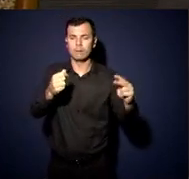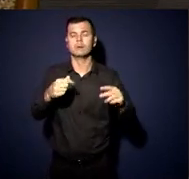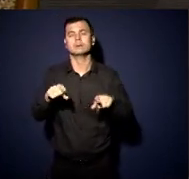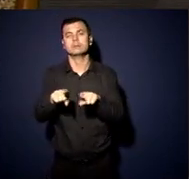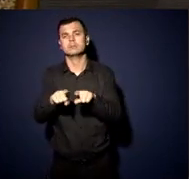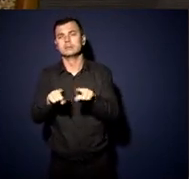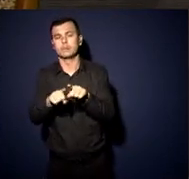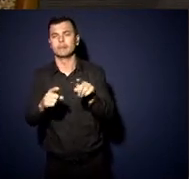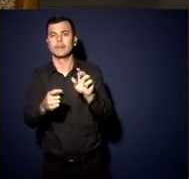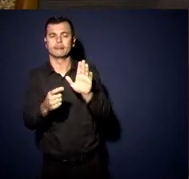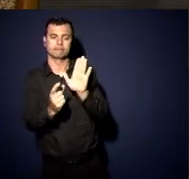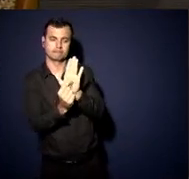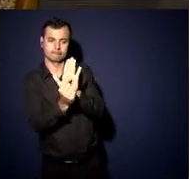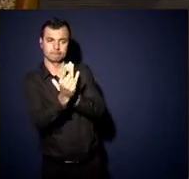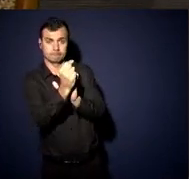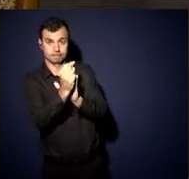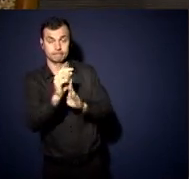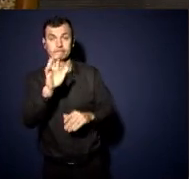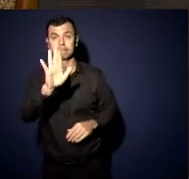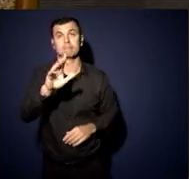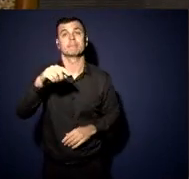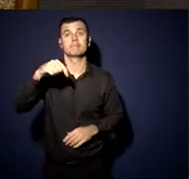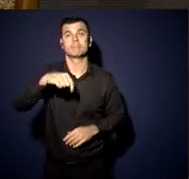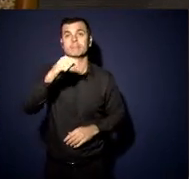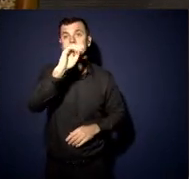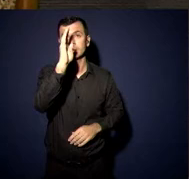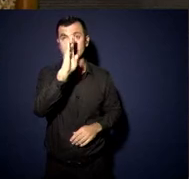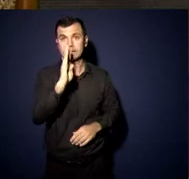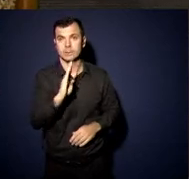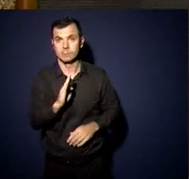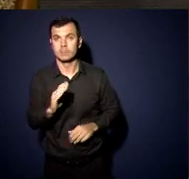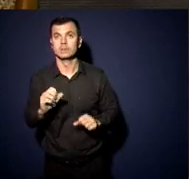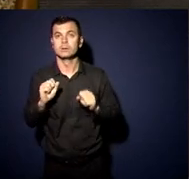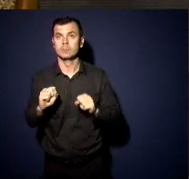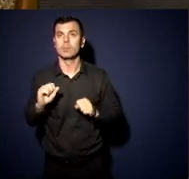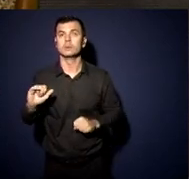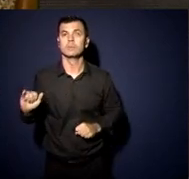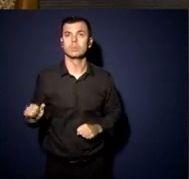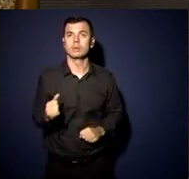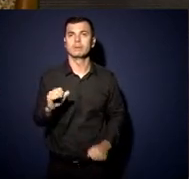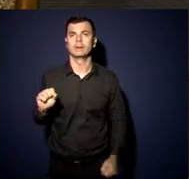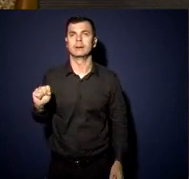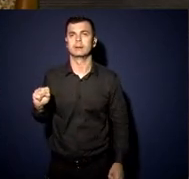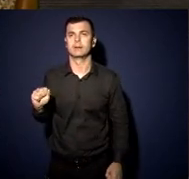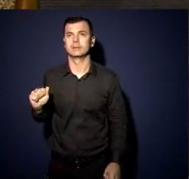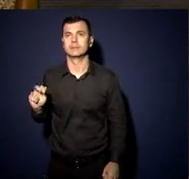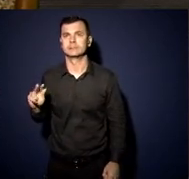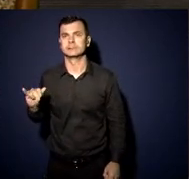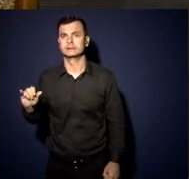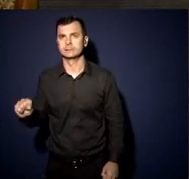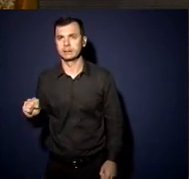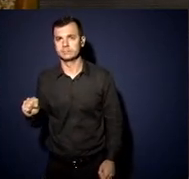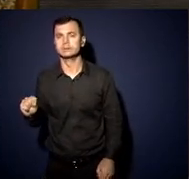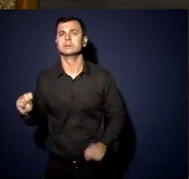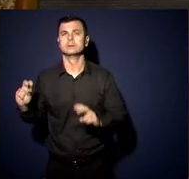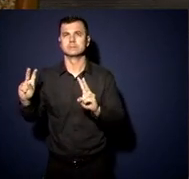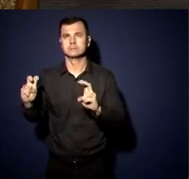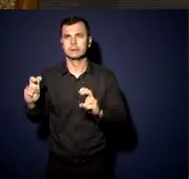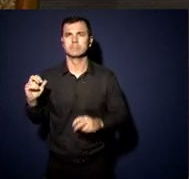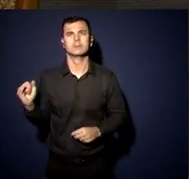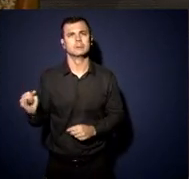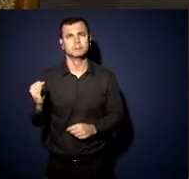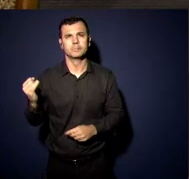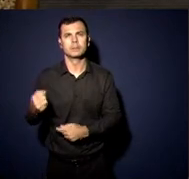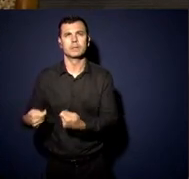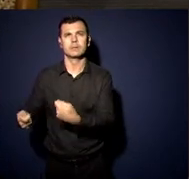que o mercado de acesso brasileiro ele pode se aproveitar das saffs que é um assunto importante né a gente tem hoje vários negócios